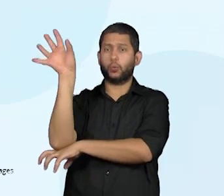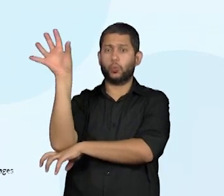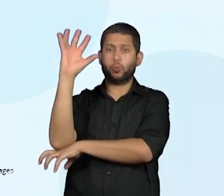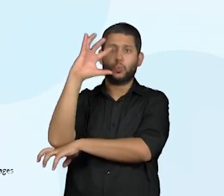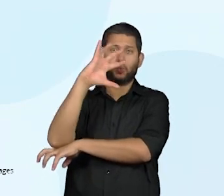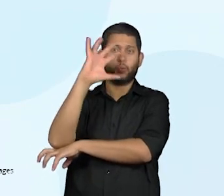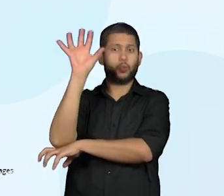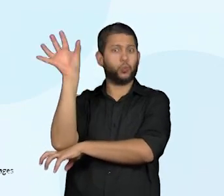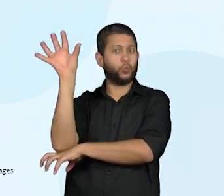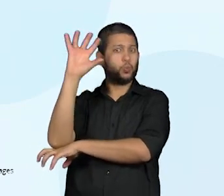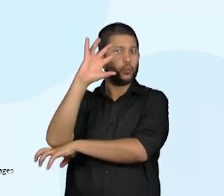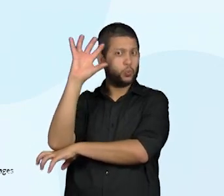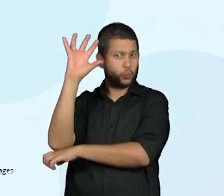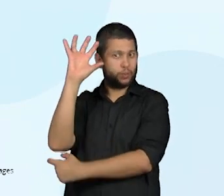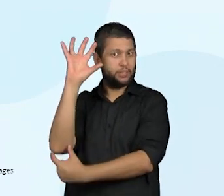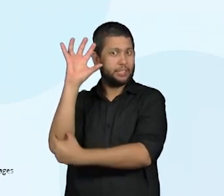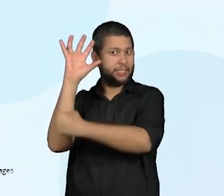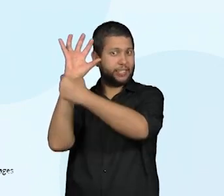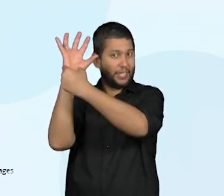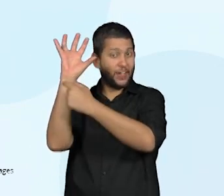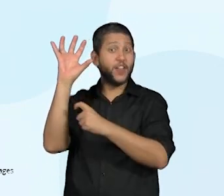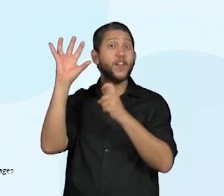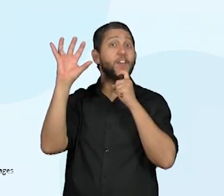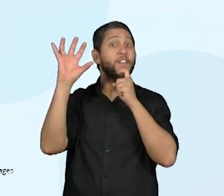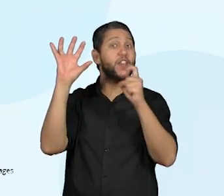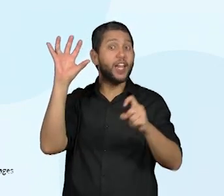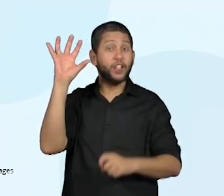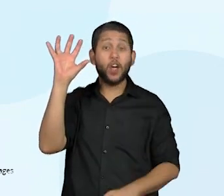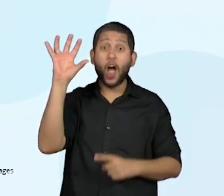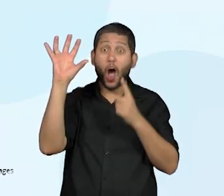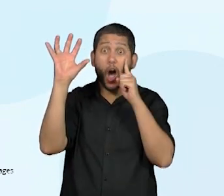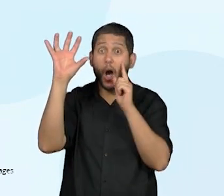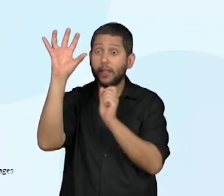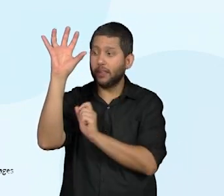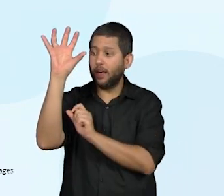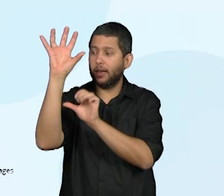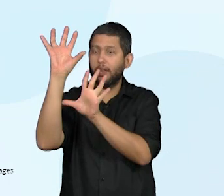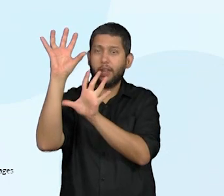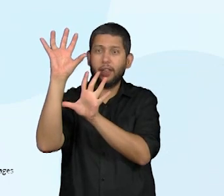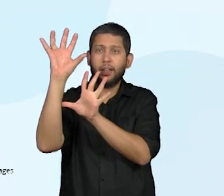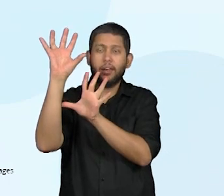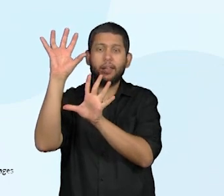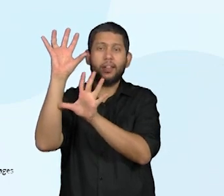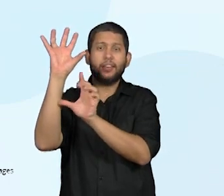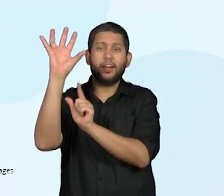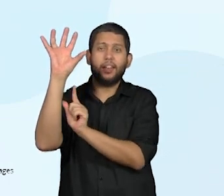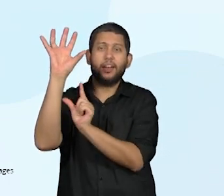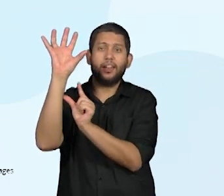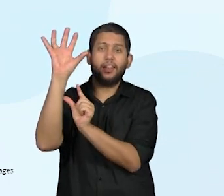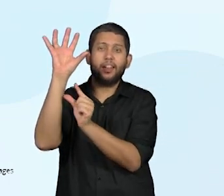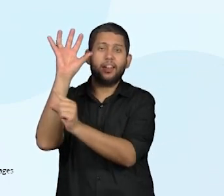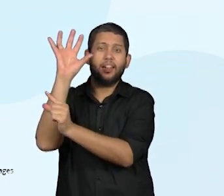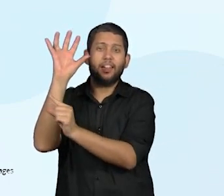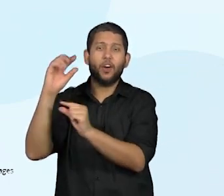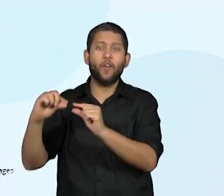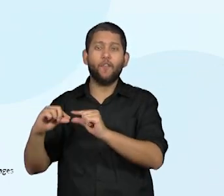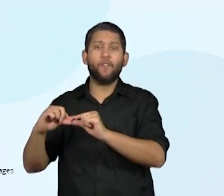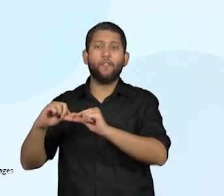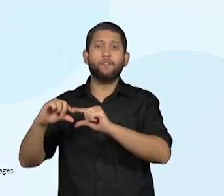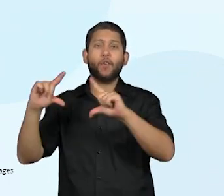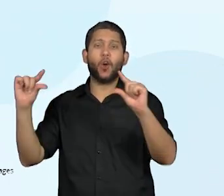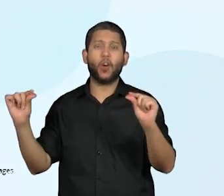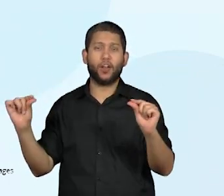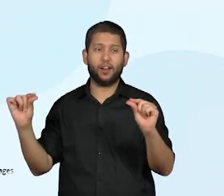nossa plantinha, o girassol. Tá aqui, olha só. Lindo, brilhando, girando